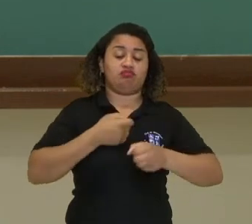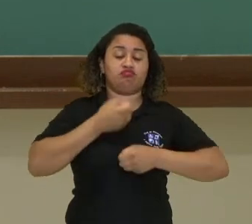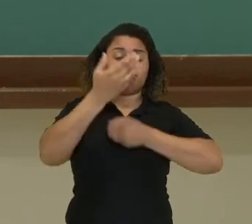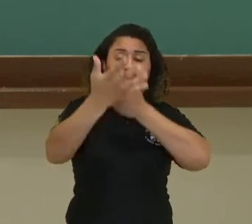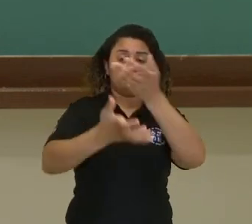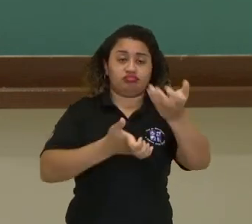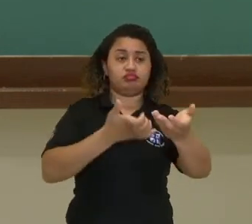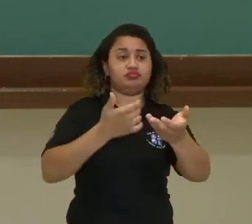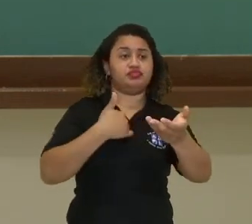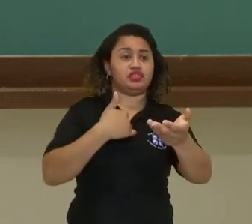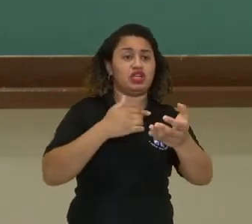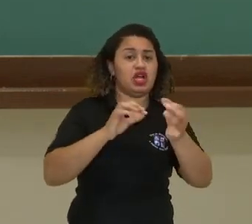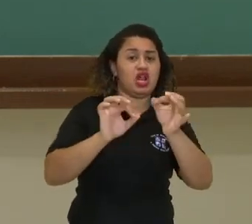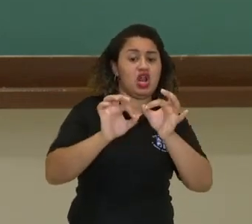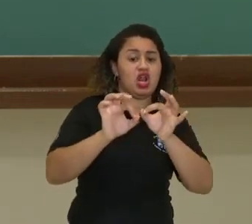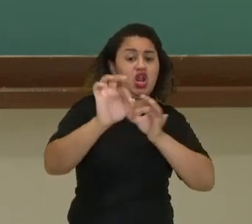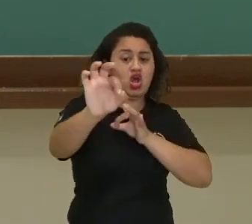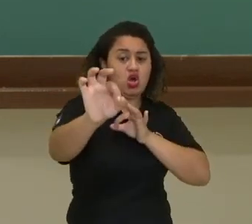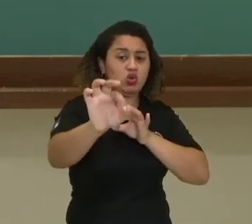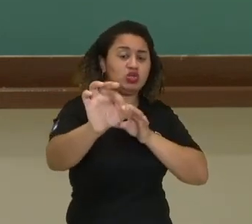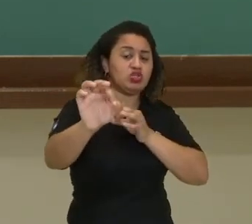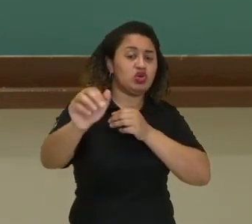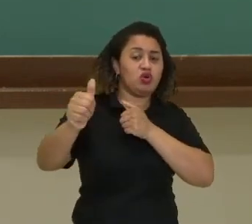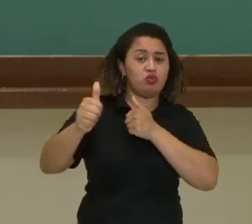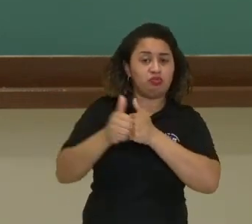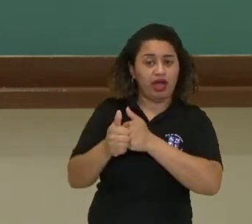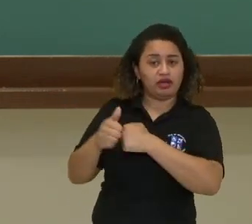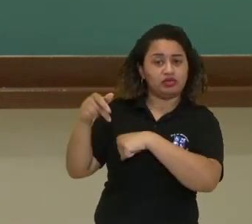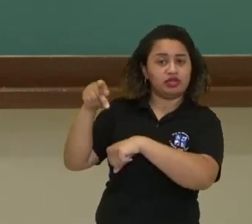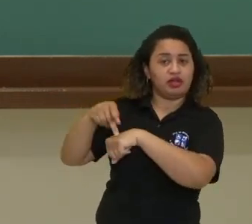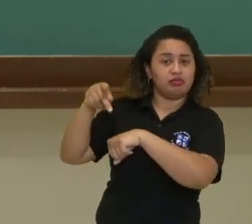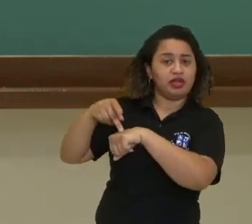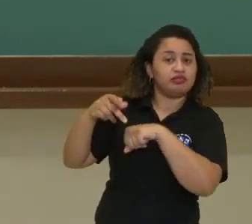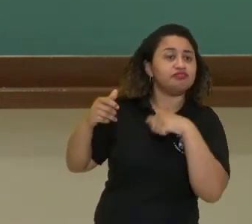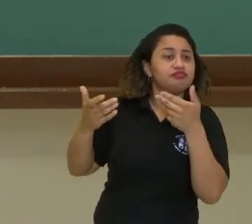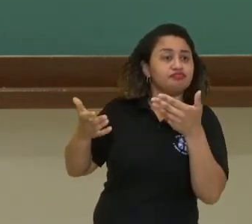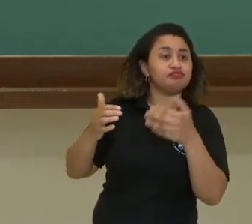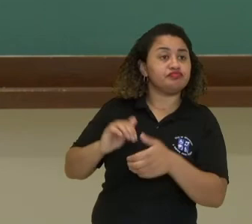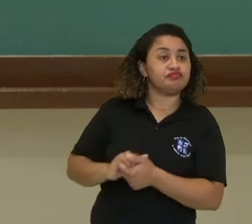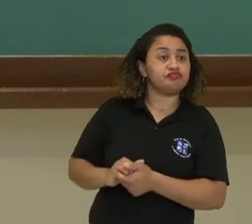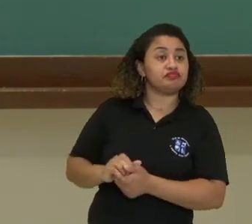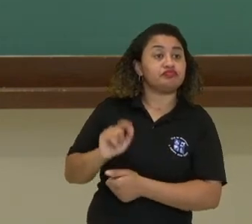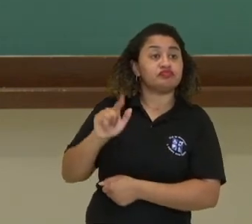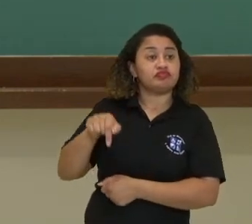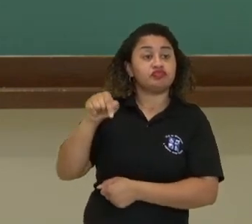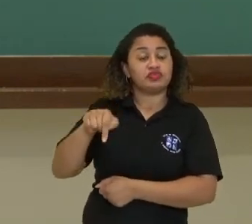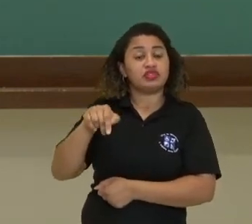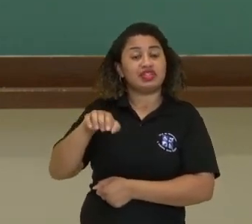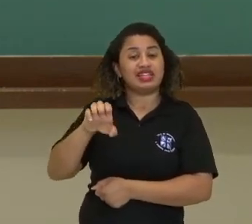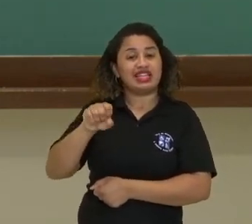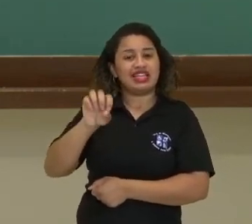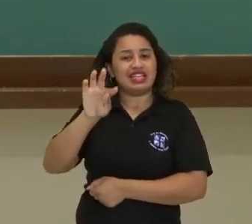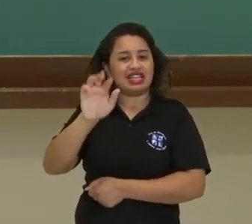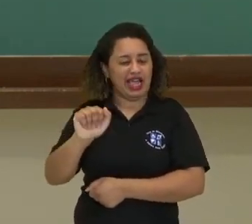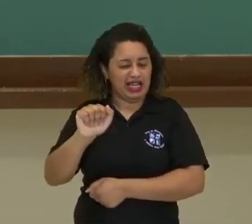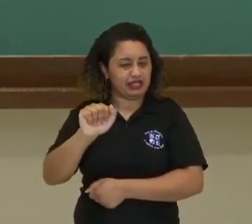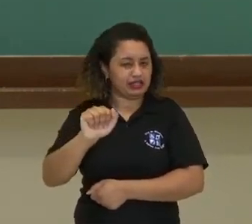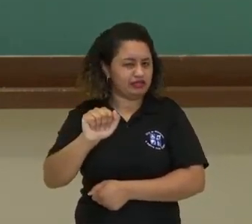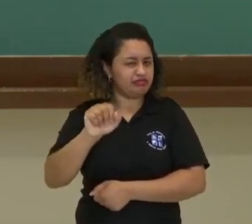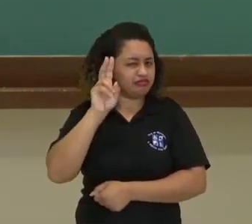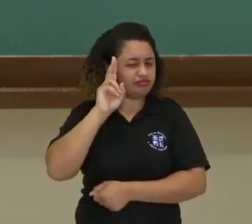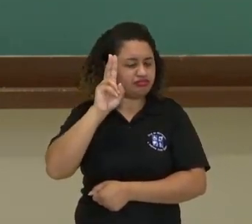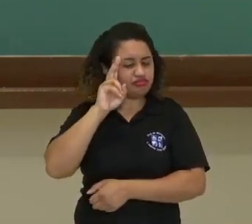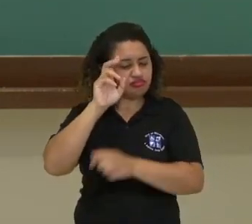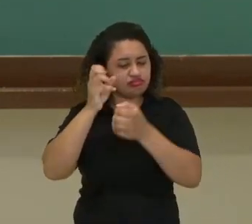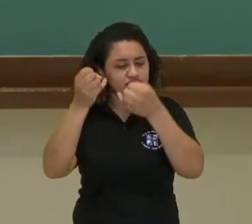está longe ou está perto da pedra? O que você acha? Ó, ele disse nesta pedra. De acordo com aquilo que eu disse para